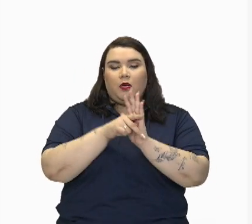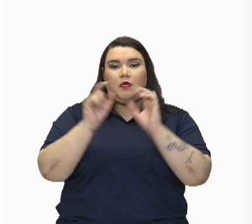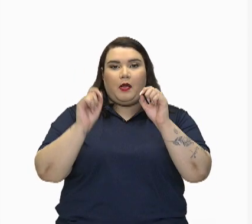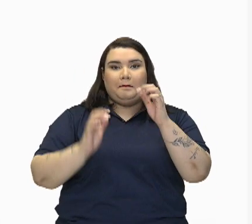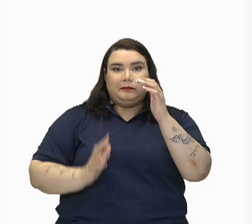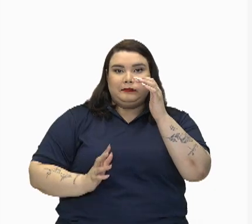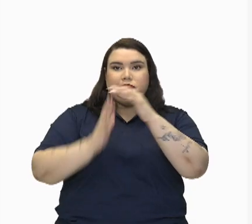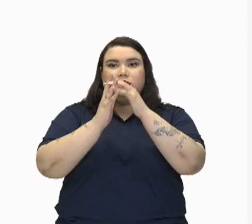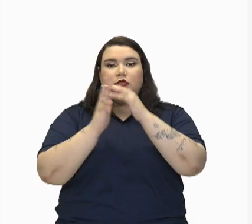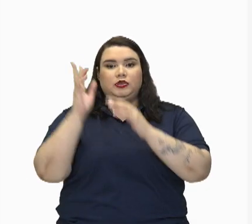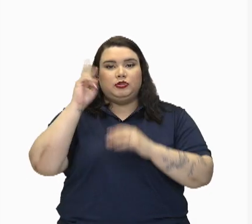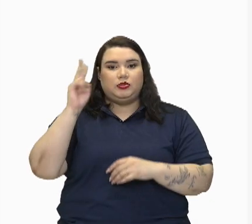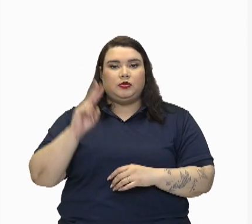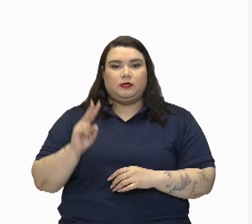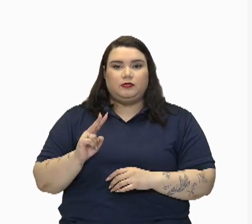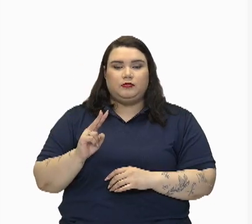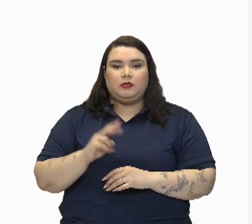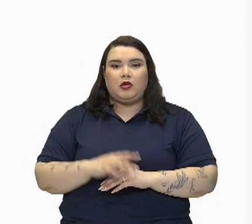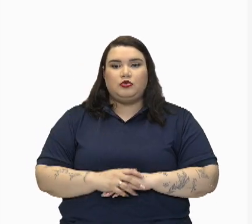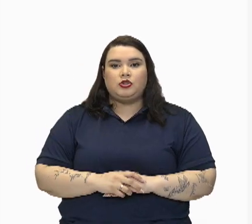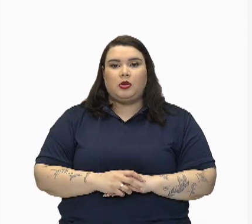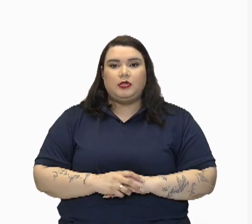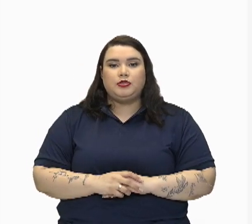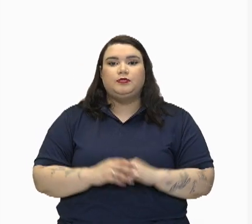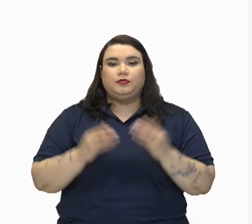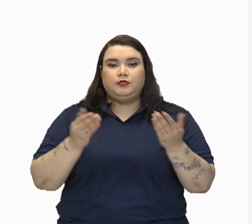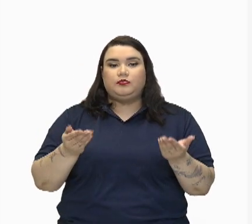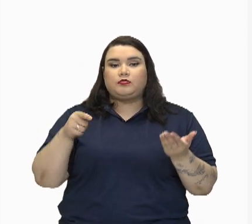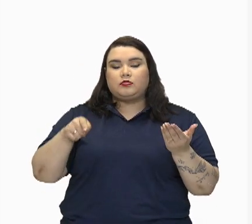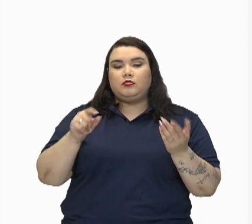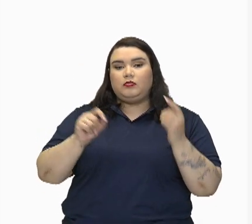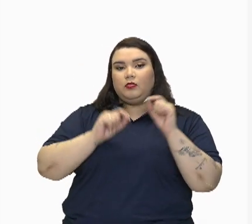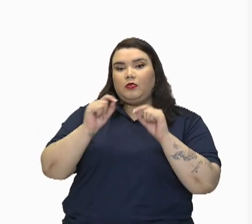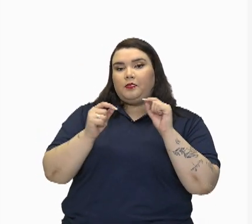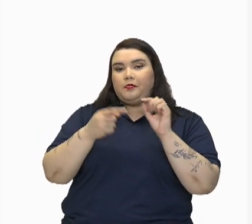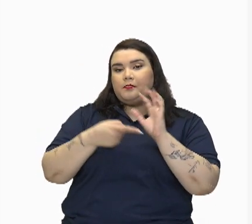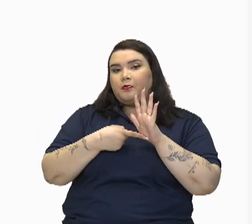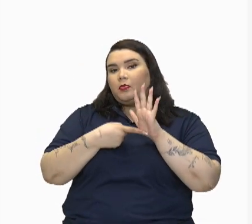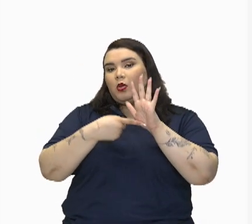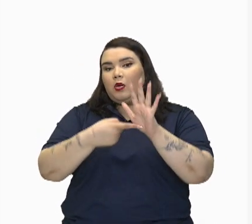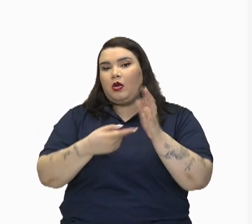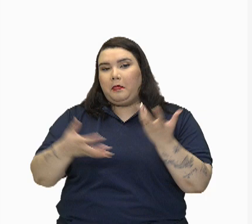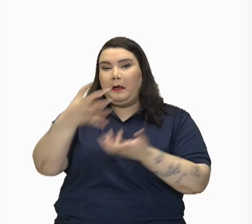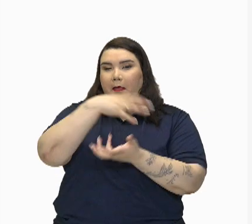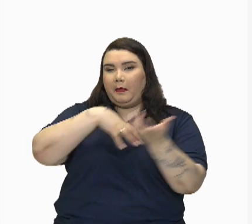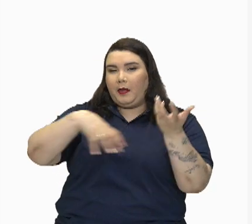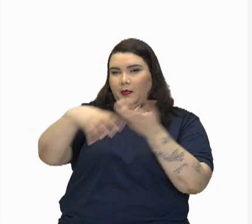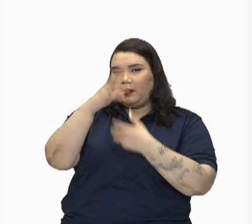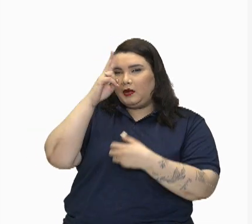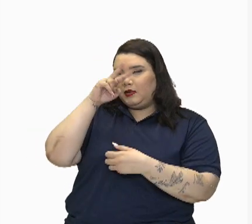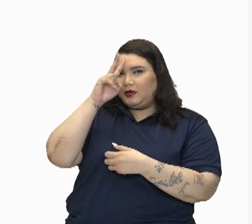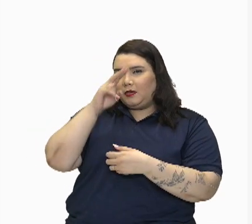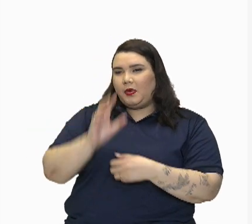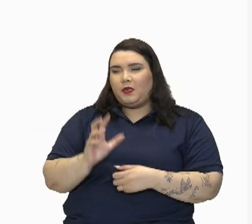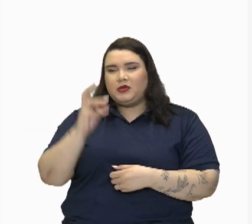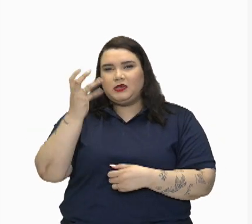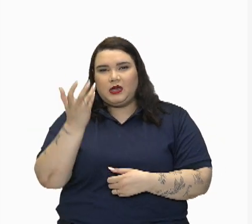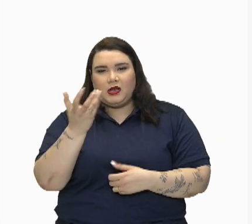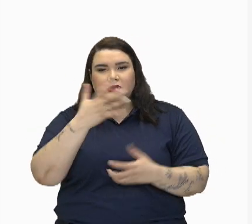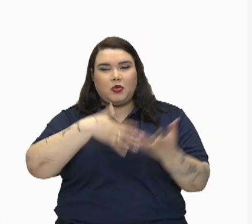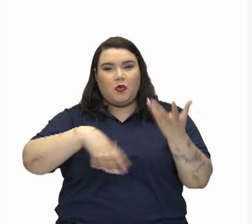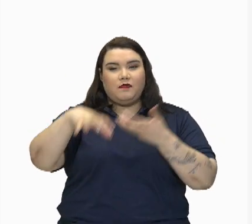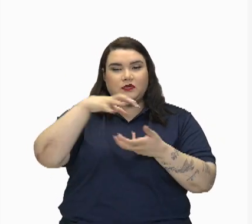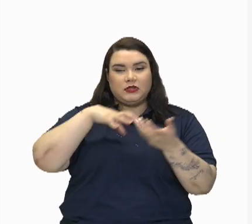alto da história. É quando todas as confusões, né, que estão armadas, elas chegam